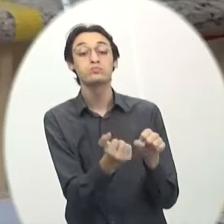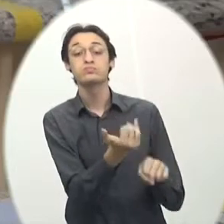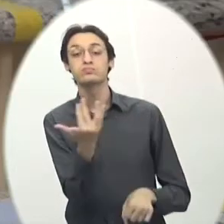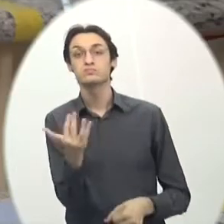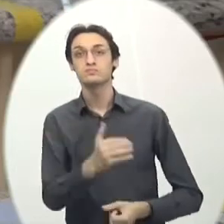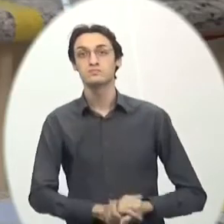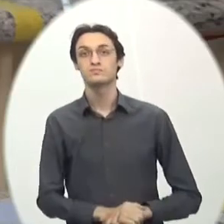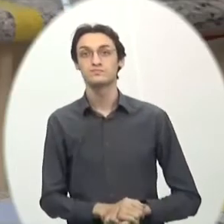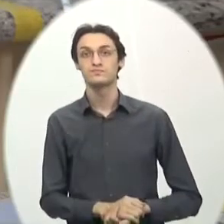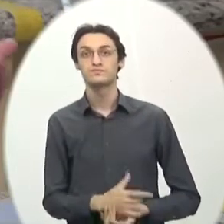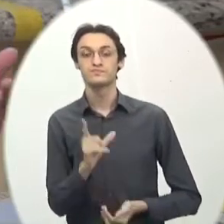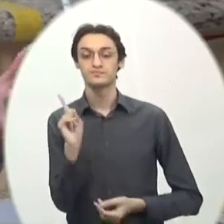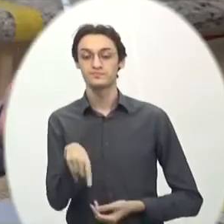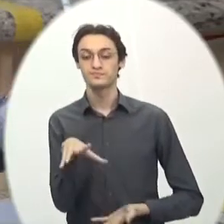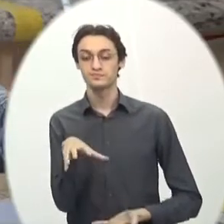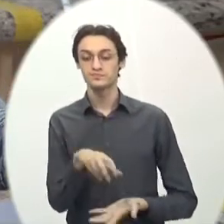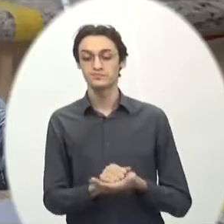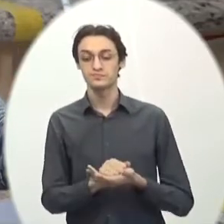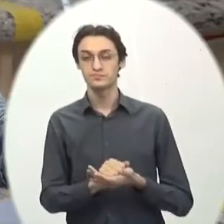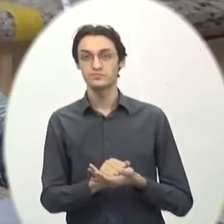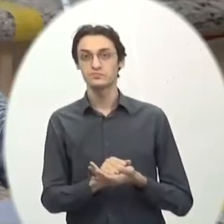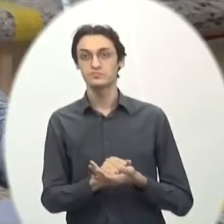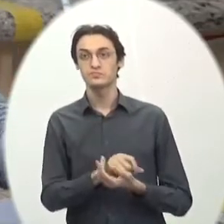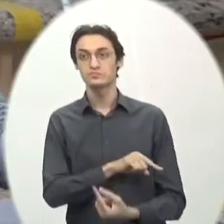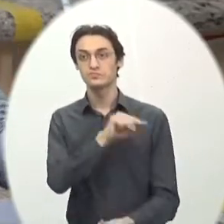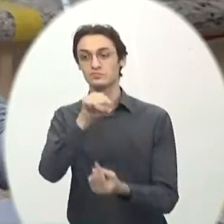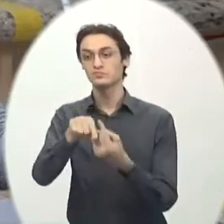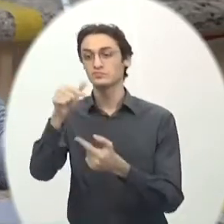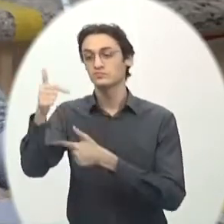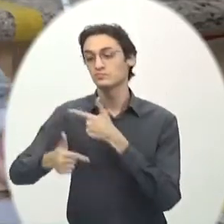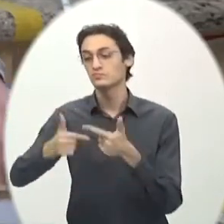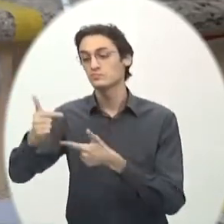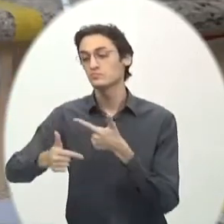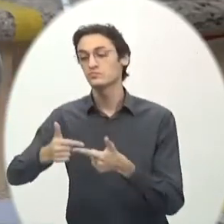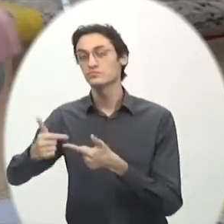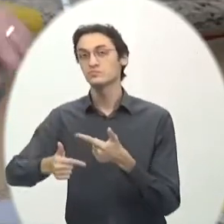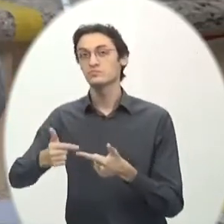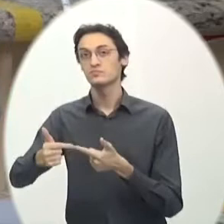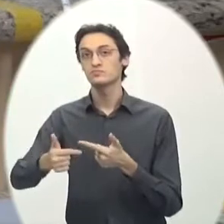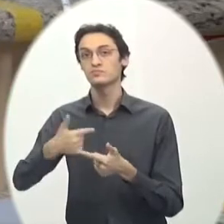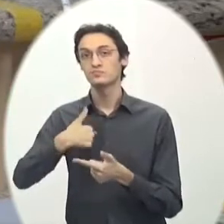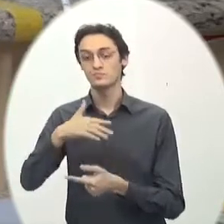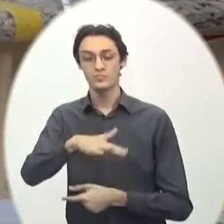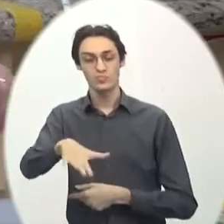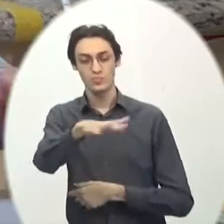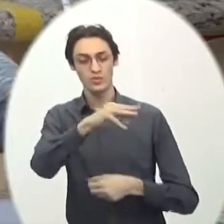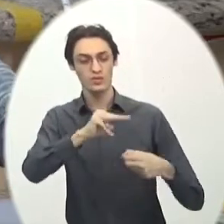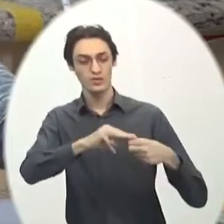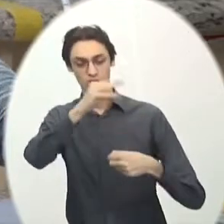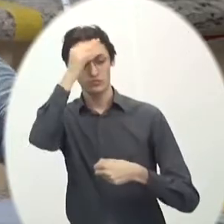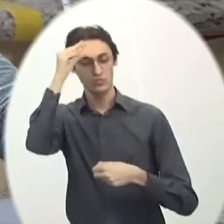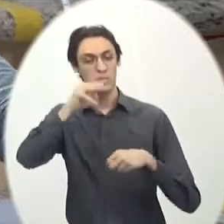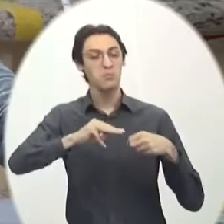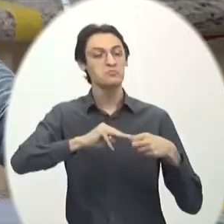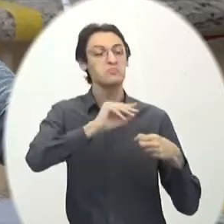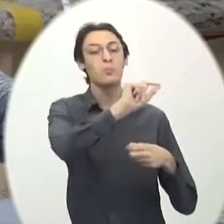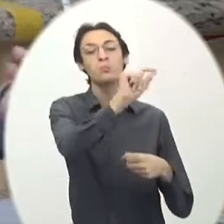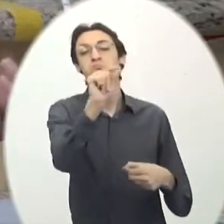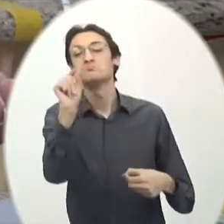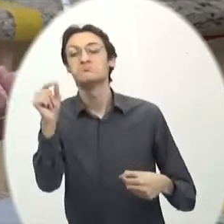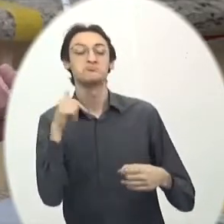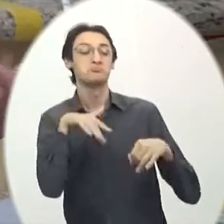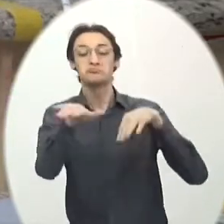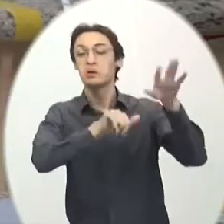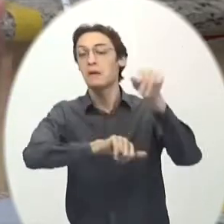Conforme está no contrato, era de acordo com a demanda. Como eu conheço muito o pessoal do SAMU, do município de Criciúma e outros municípios em volta, eu poderia